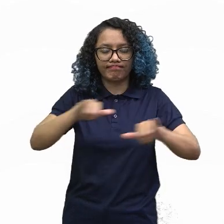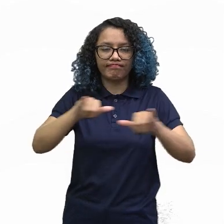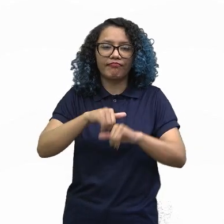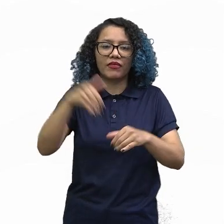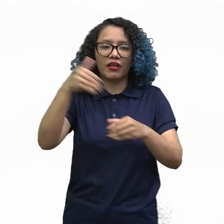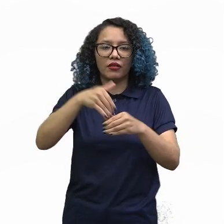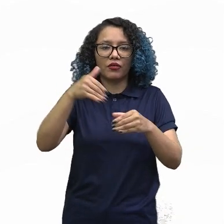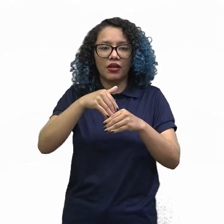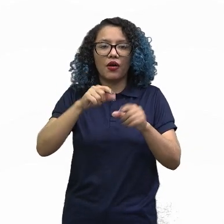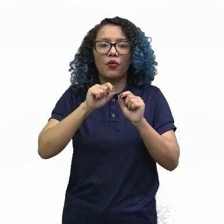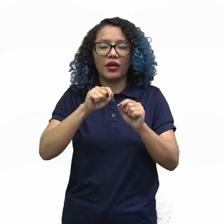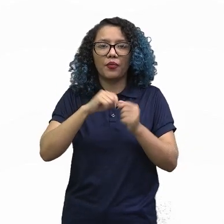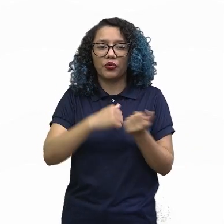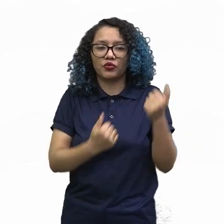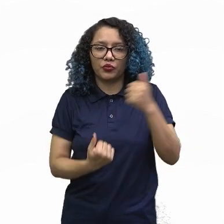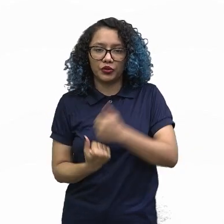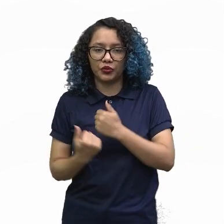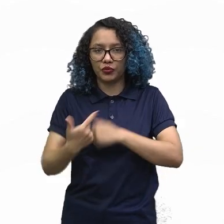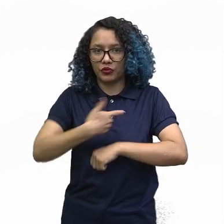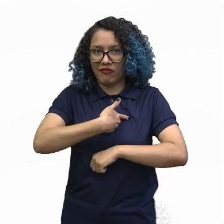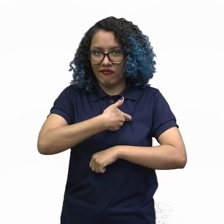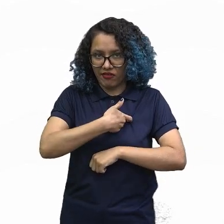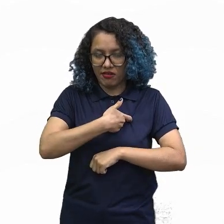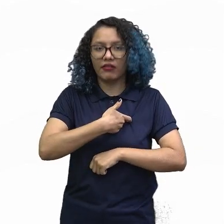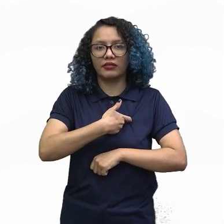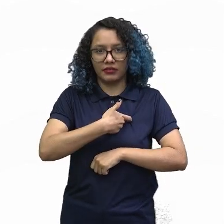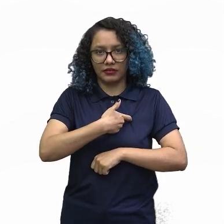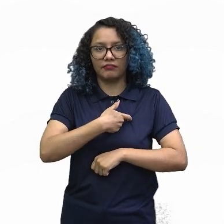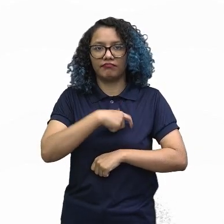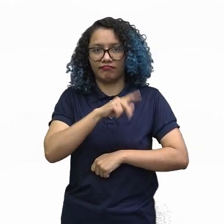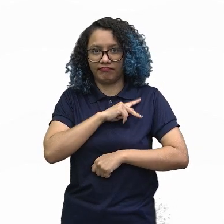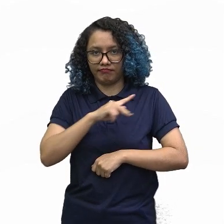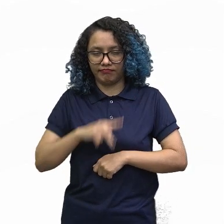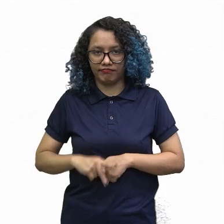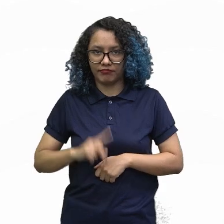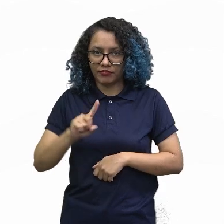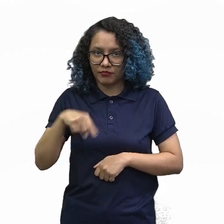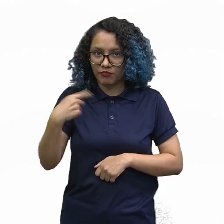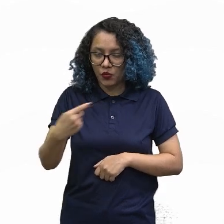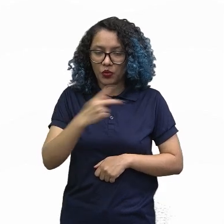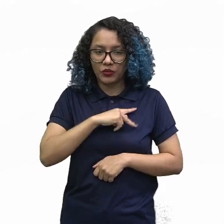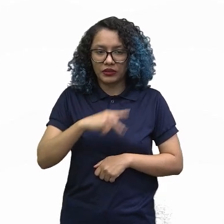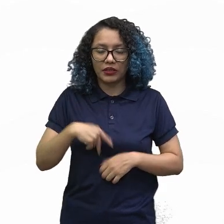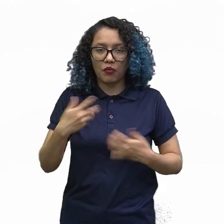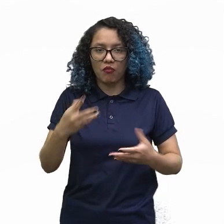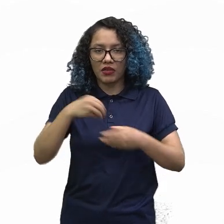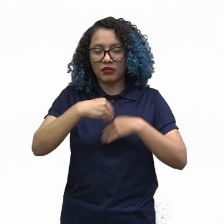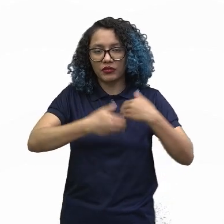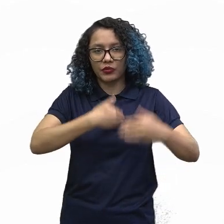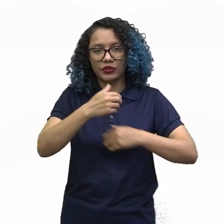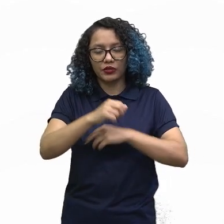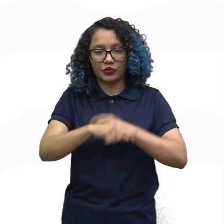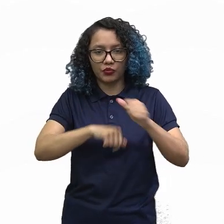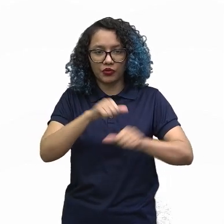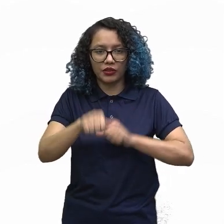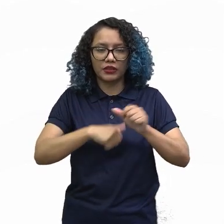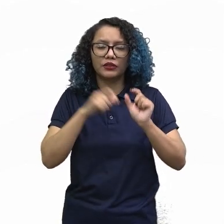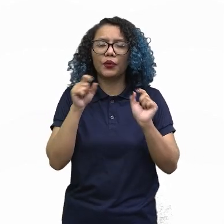do Vargas. E dentro desse processo, né, de mudança